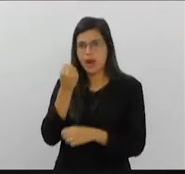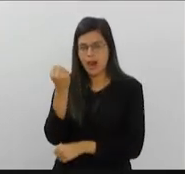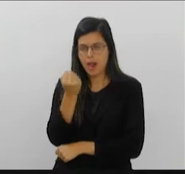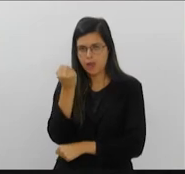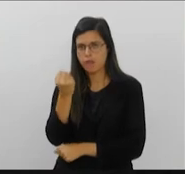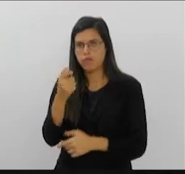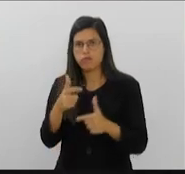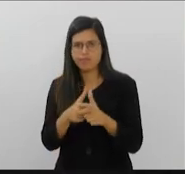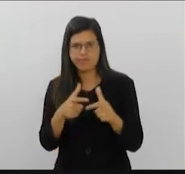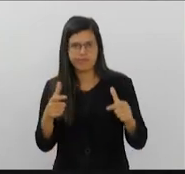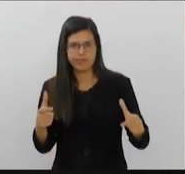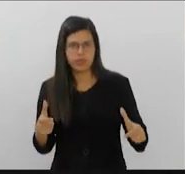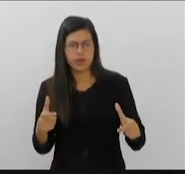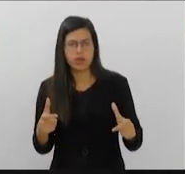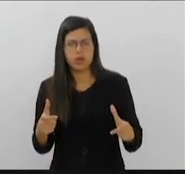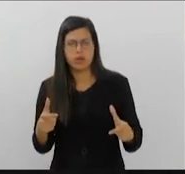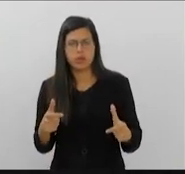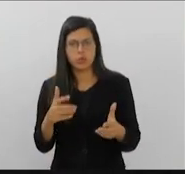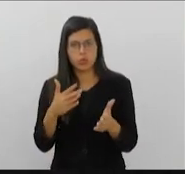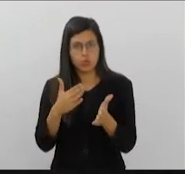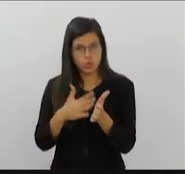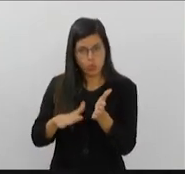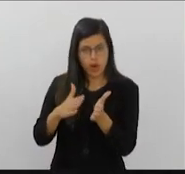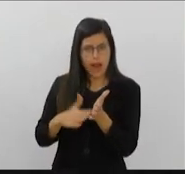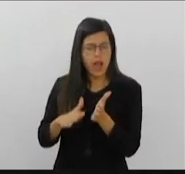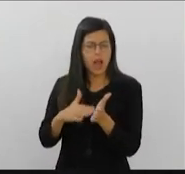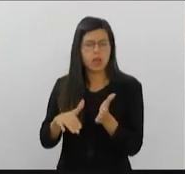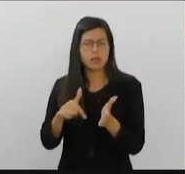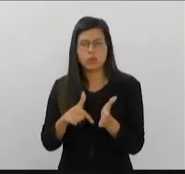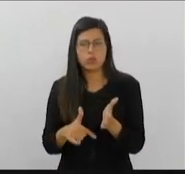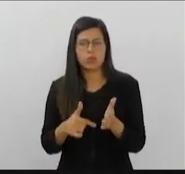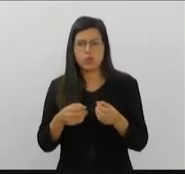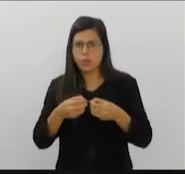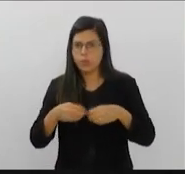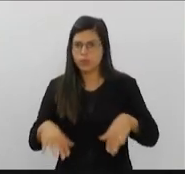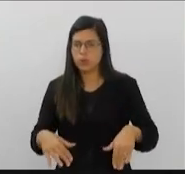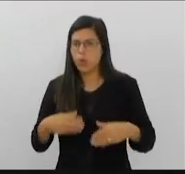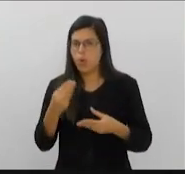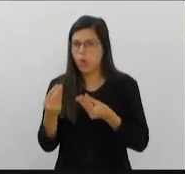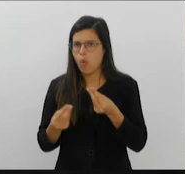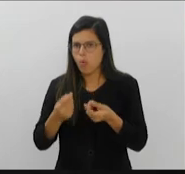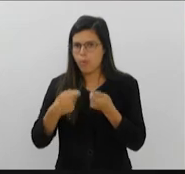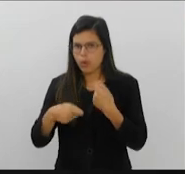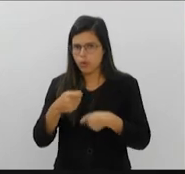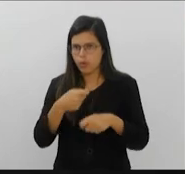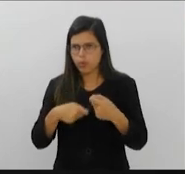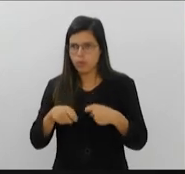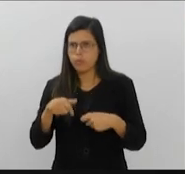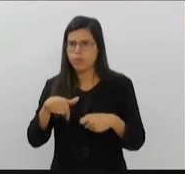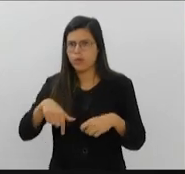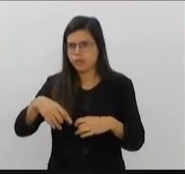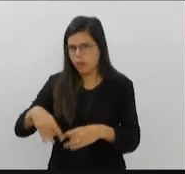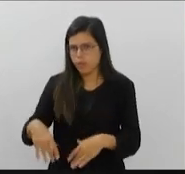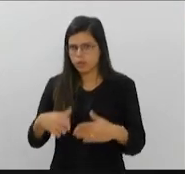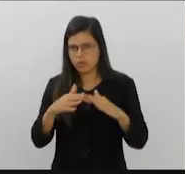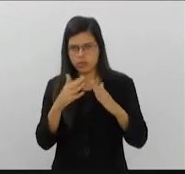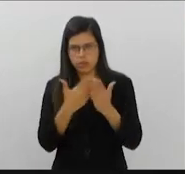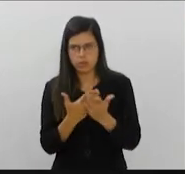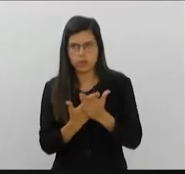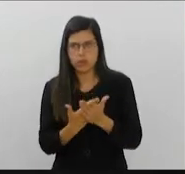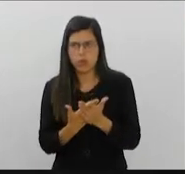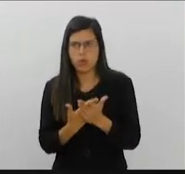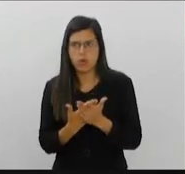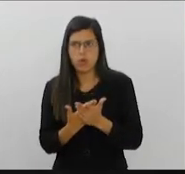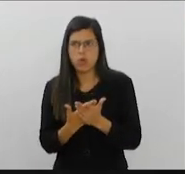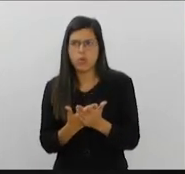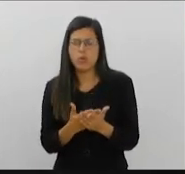grandeza do custo disso, né, do quanto que efetivamente para a economia custa a evasão escolar. É claro que a publicação ela é